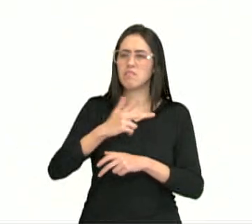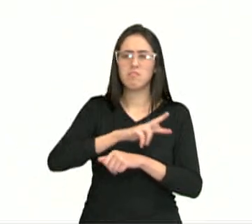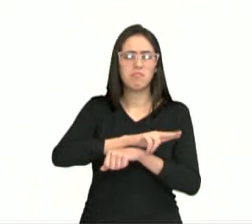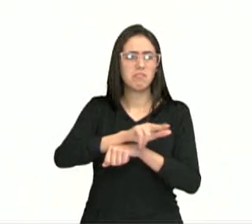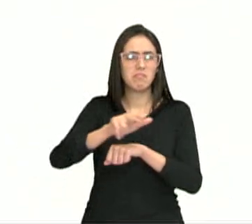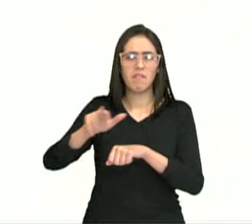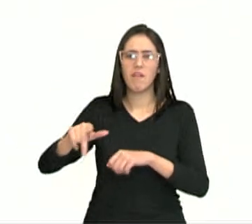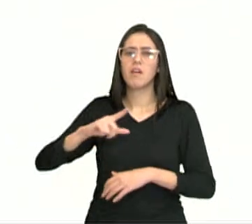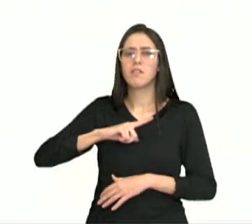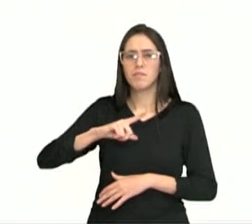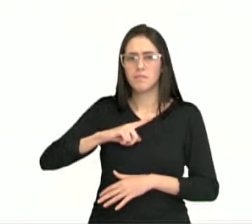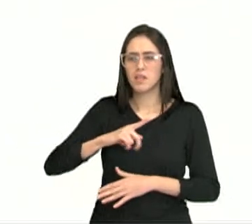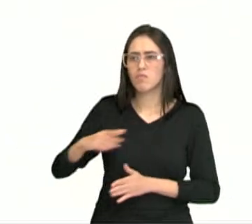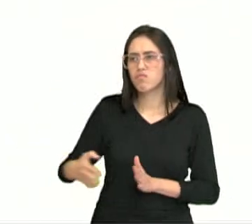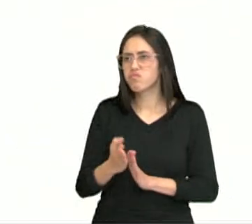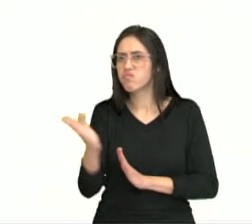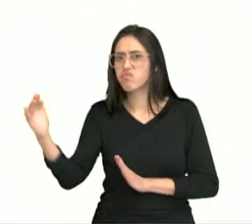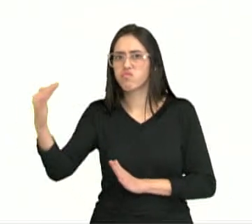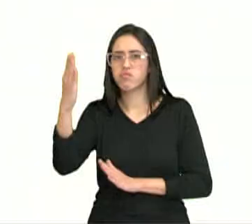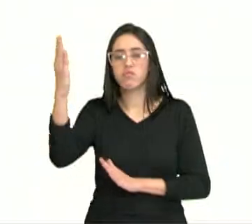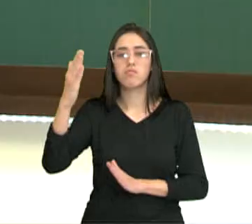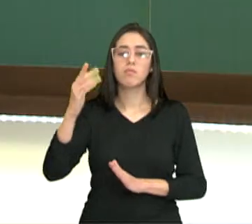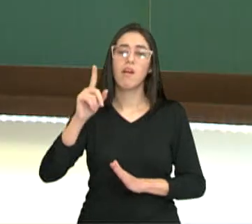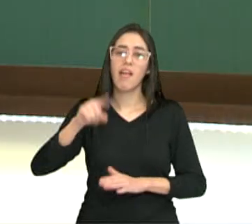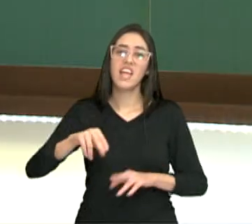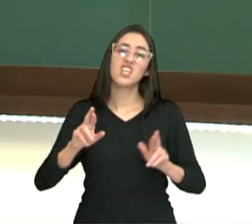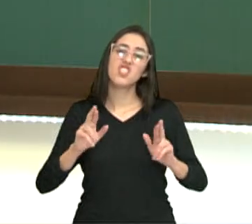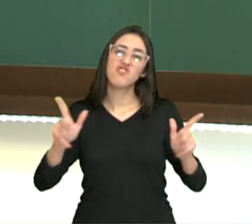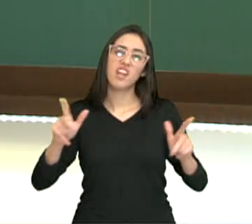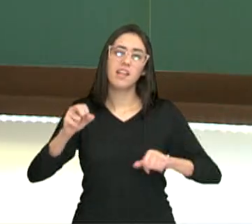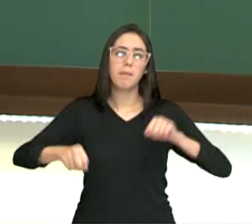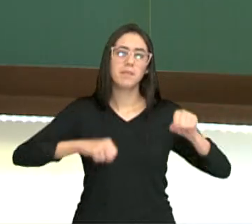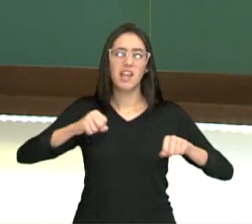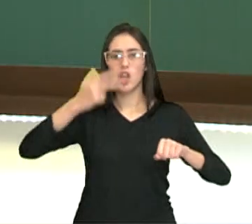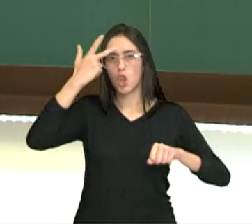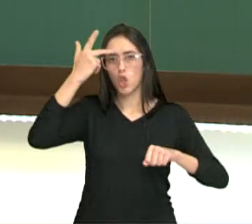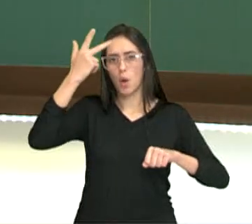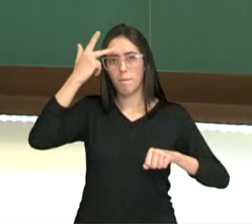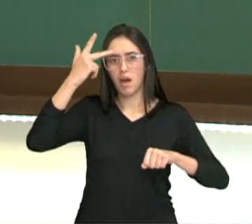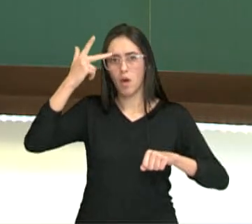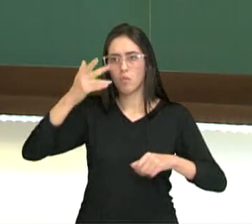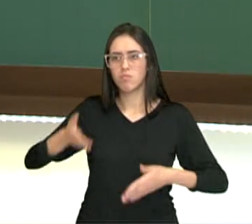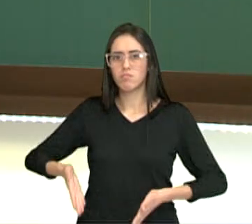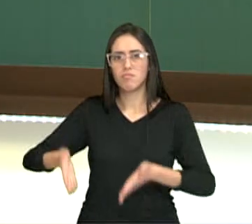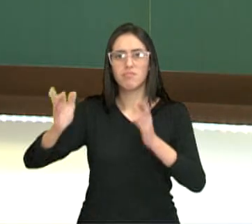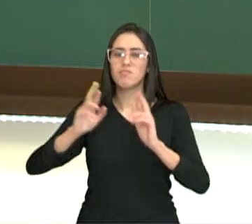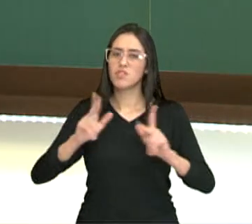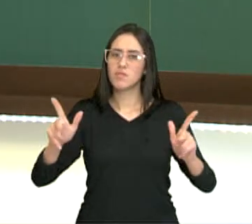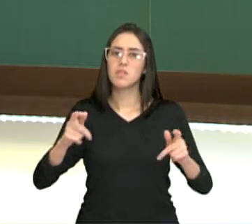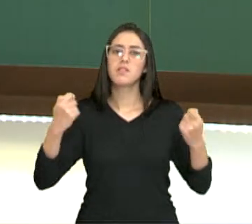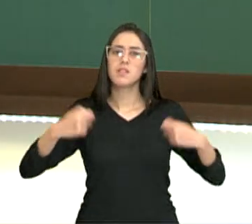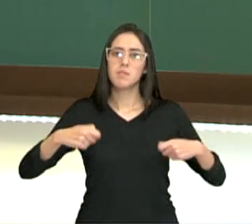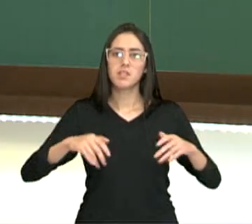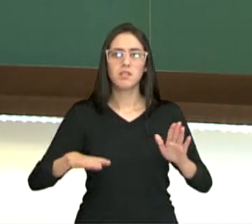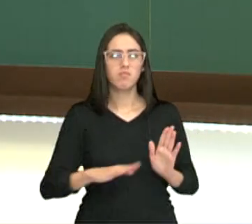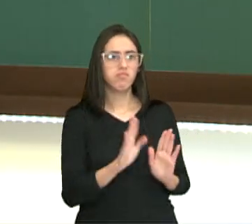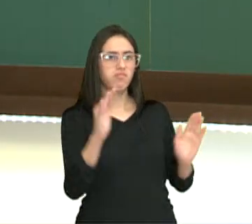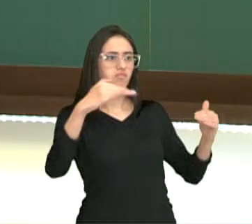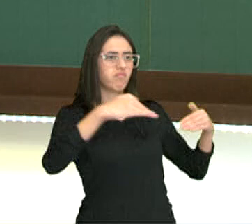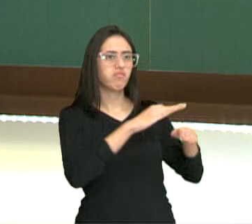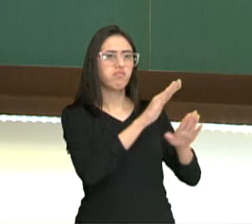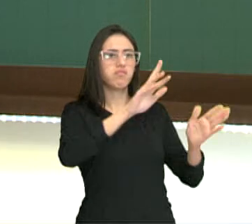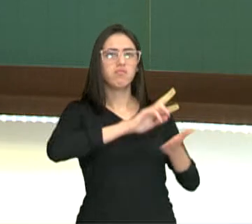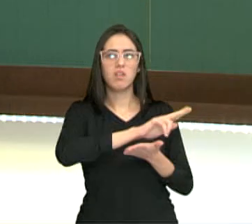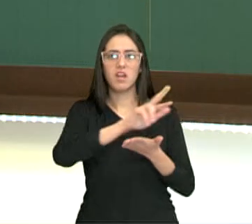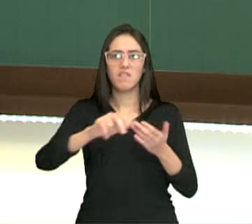isso a diferenciação para o ciclismo de estrada, porque eu preciso ter esses terrenos acidentados, como nós falamos, né?